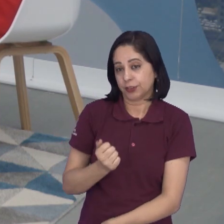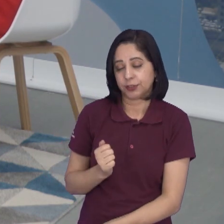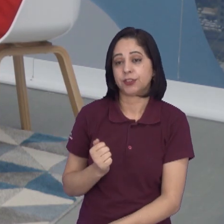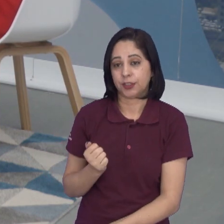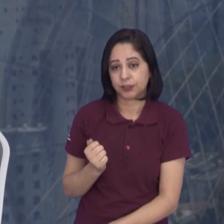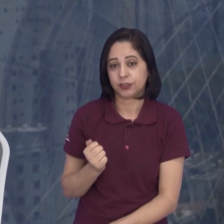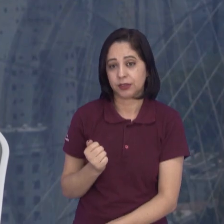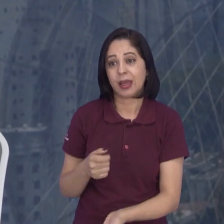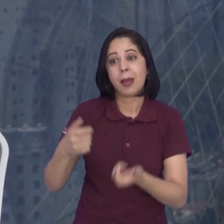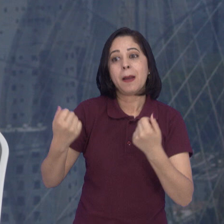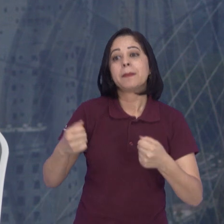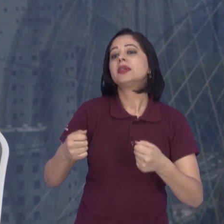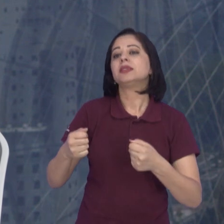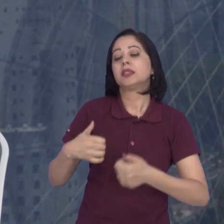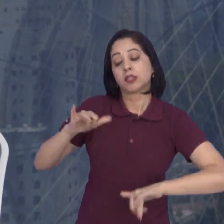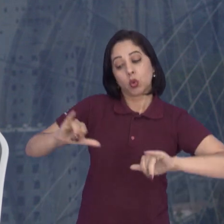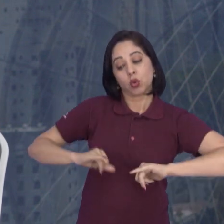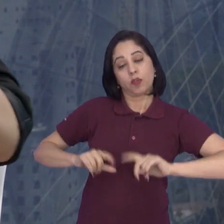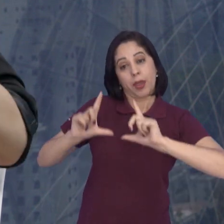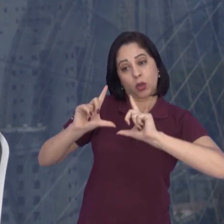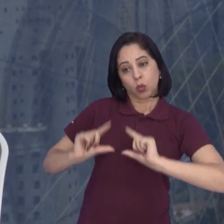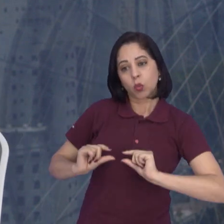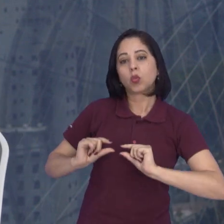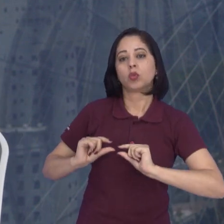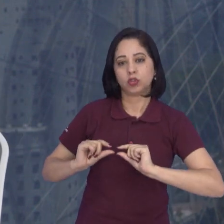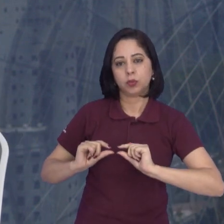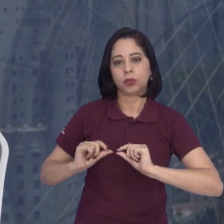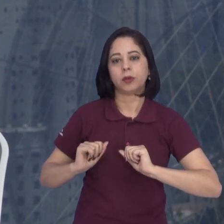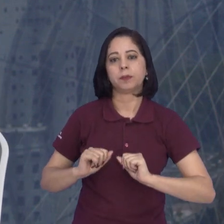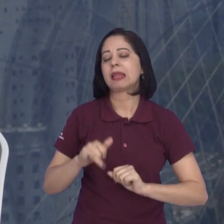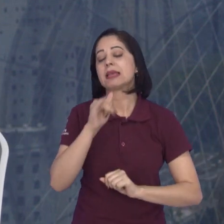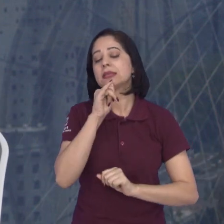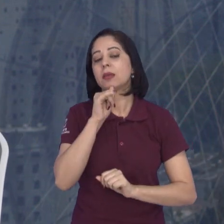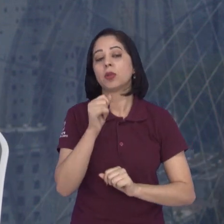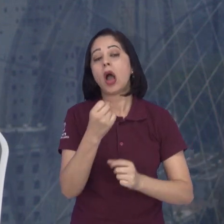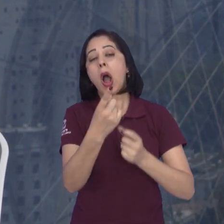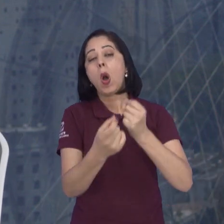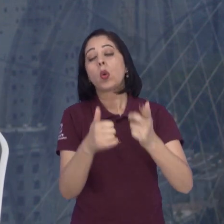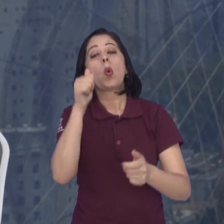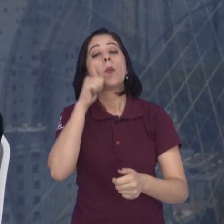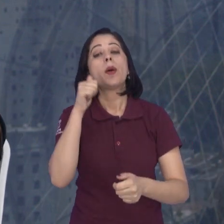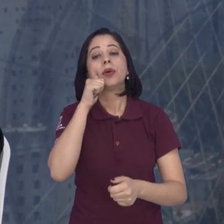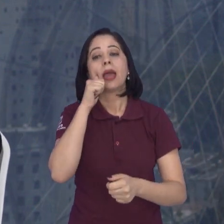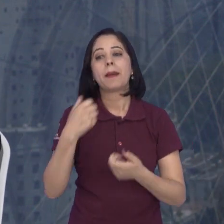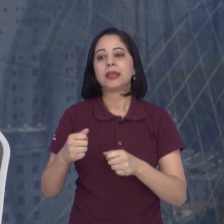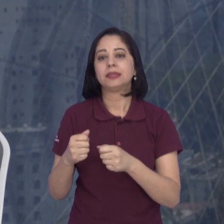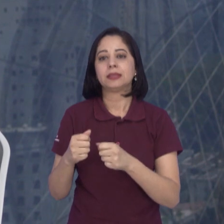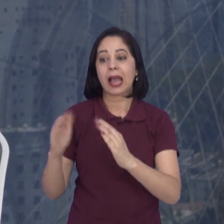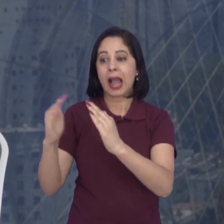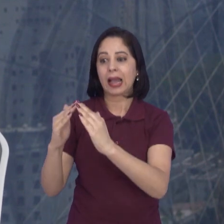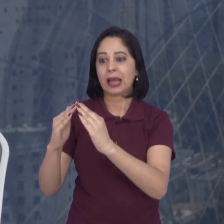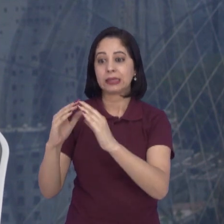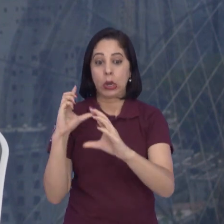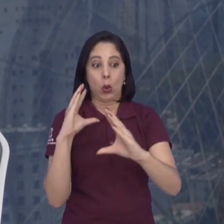o sofrimento que essa mulher já enfrenta. Veja que algumas mulheres, por exemplo, elas têm que sair e ir para um abrigo. Como que ela